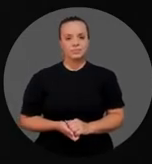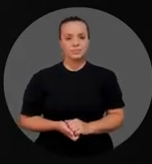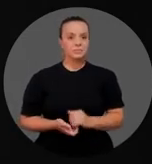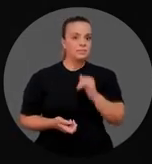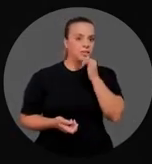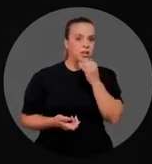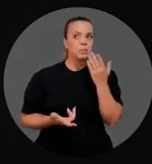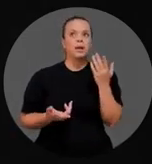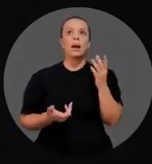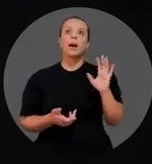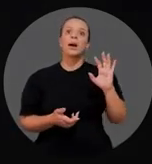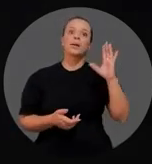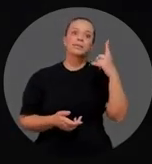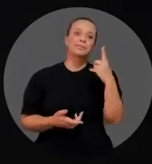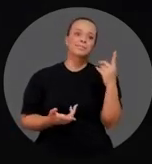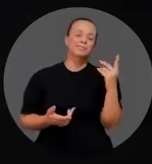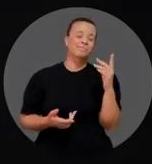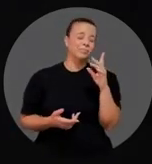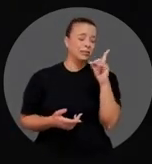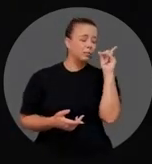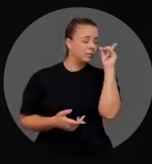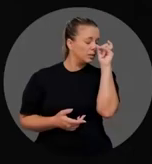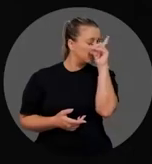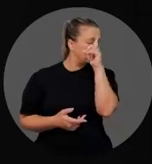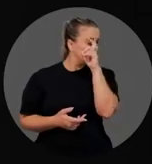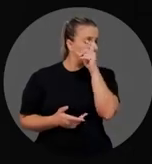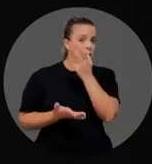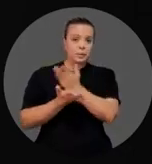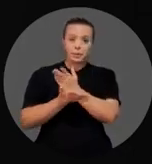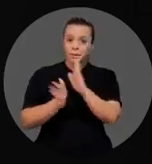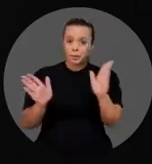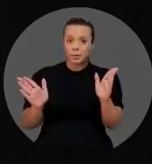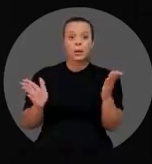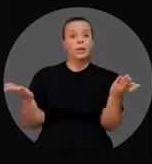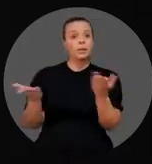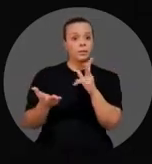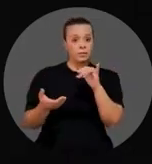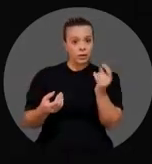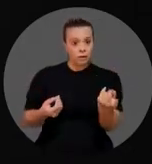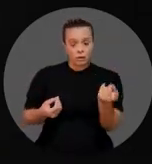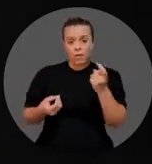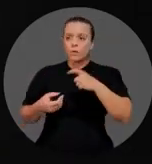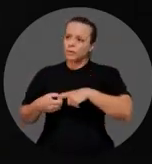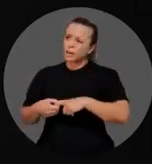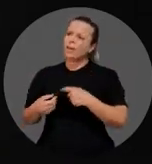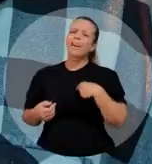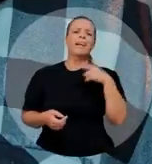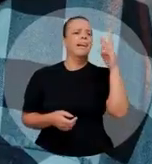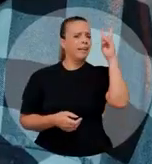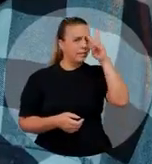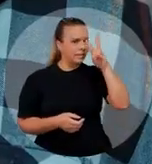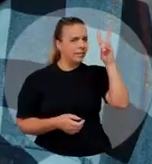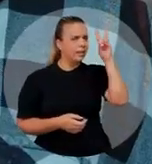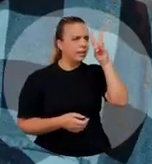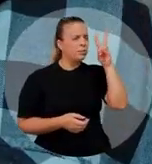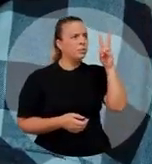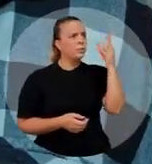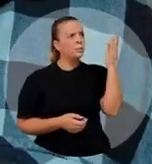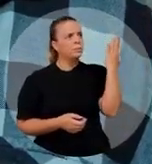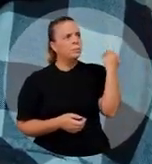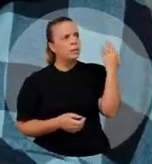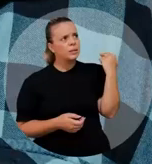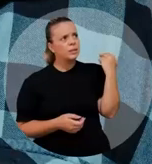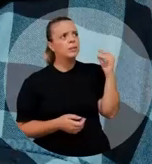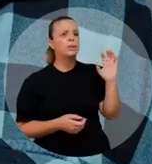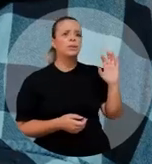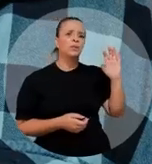Sim. Quando a gente passou por aquele horror que extinguiu o MINK e agora já vai voltar, né, mas... Pô, eu lembro, né, na